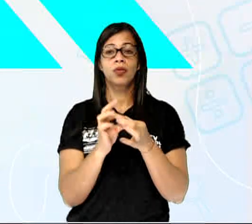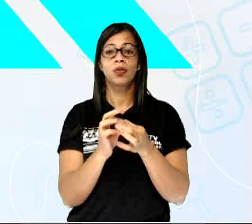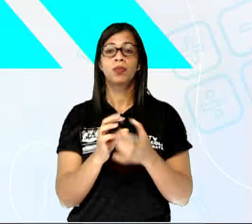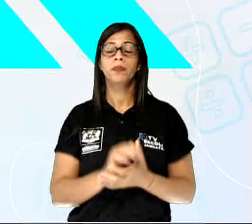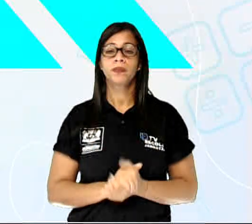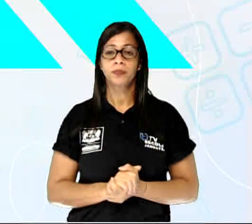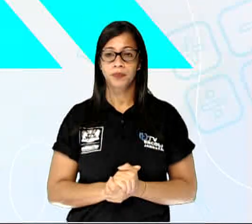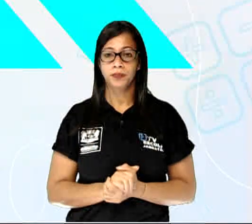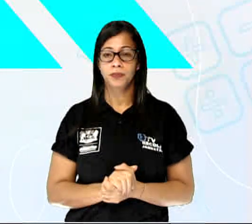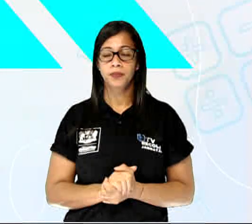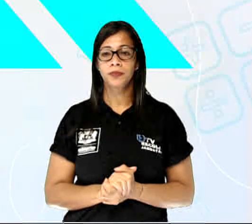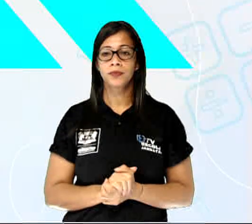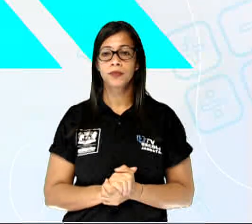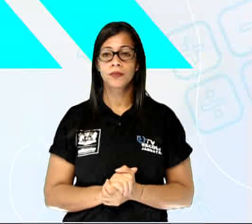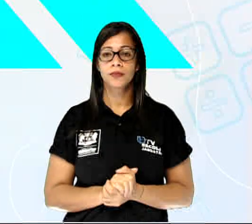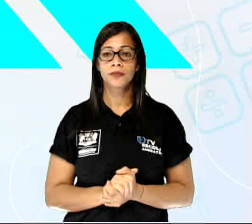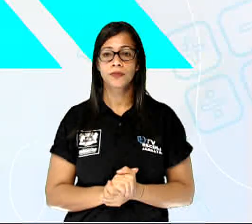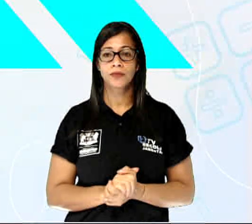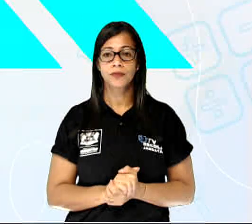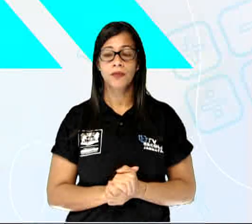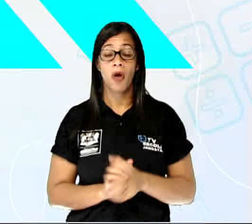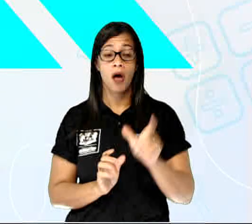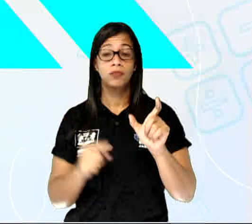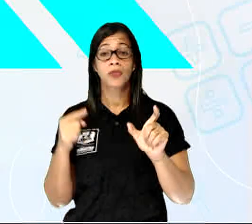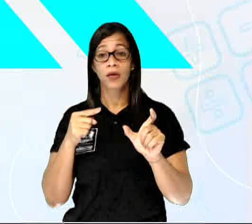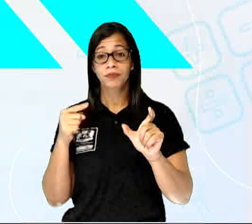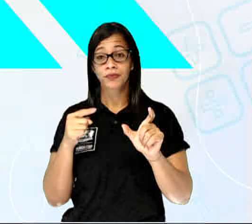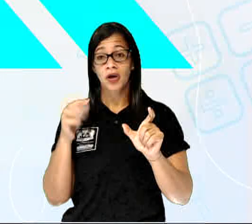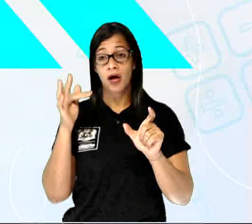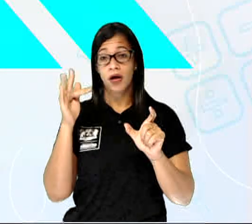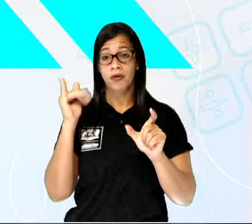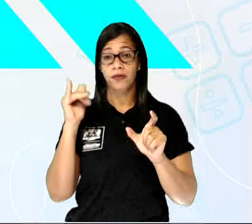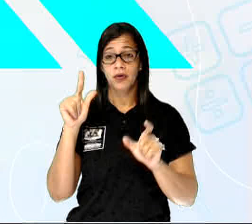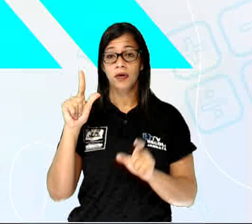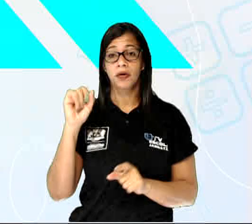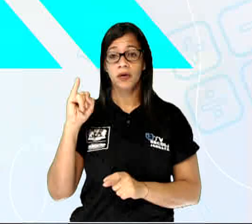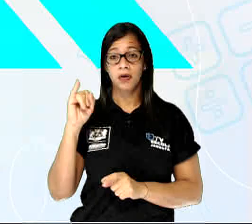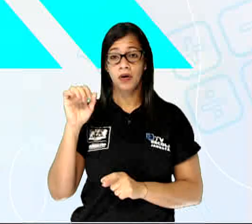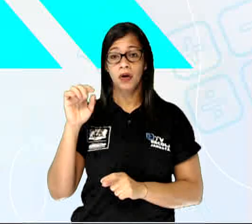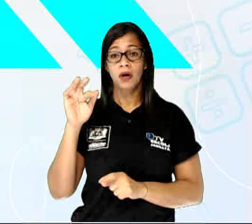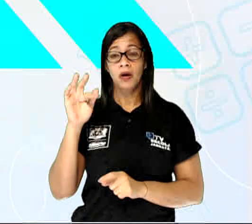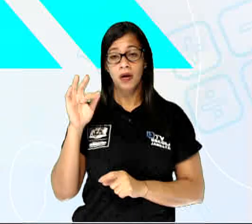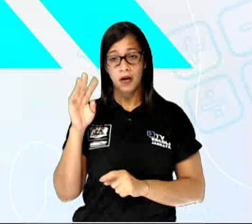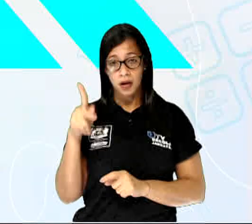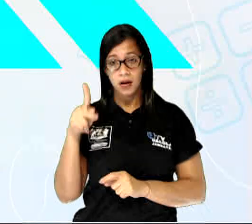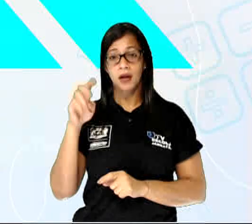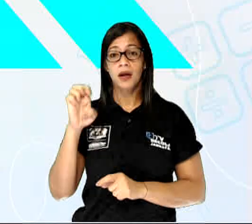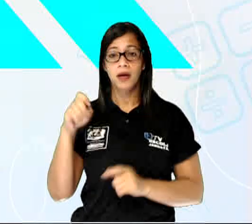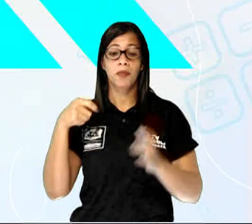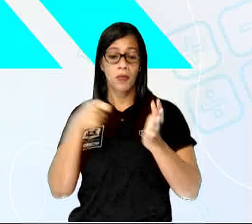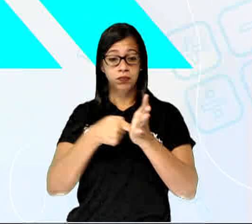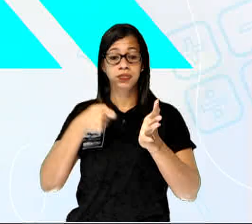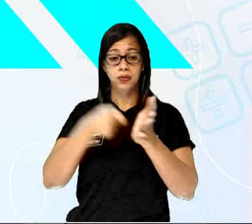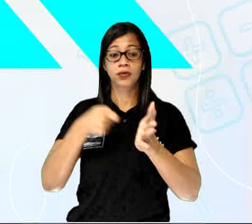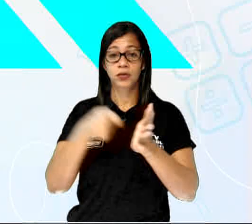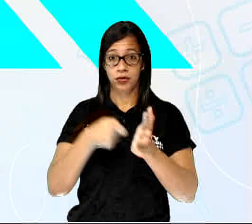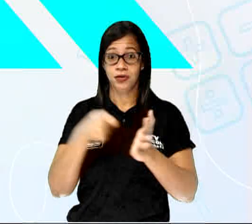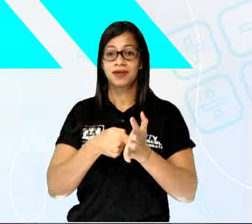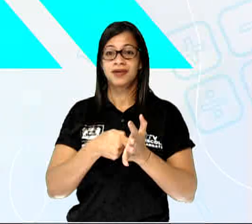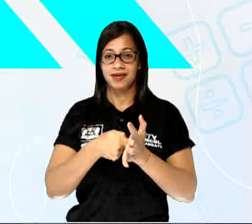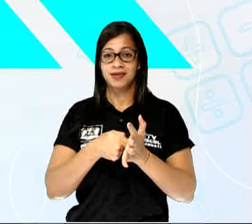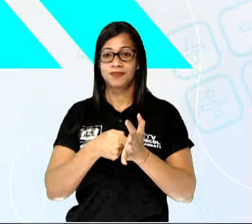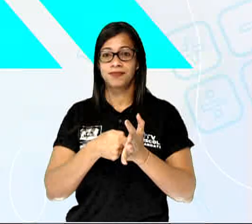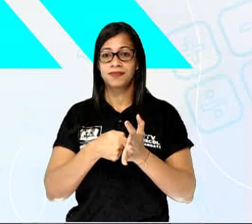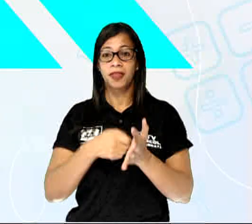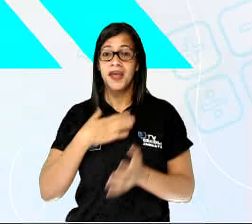1640. Mas o Filipe II era um garoto insistente e gostava de uma treta, como a gente fala hoje em dia, não é